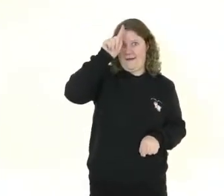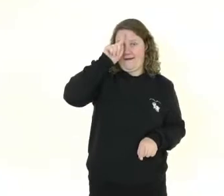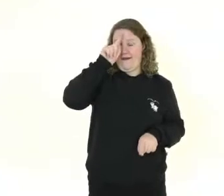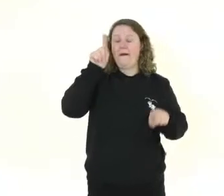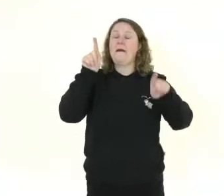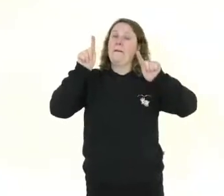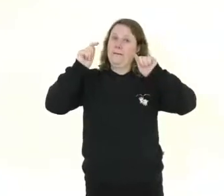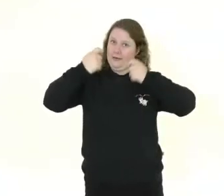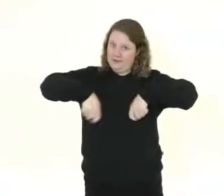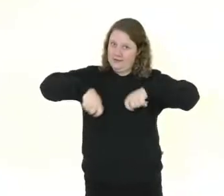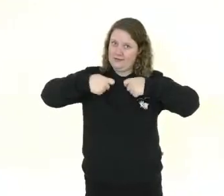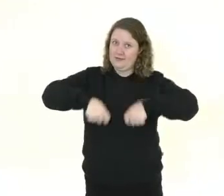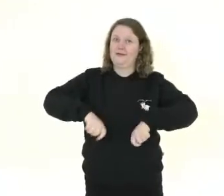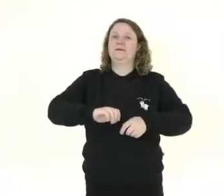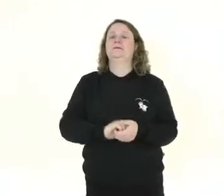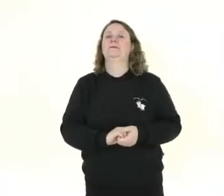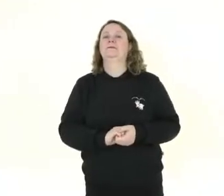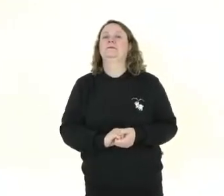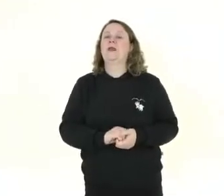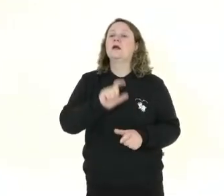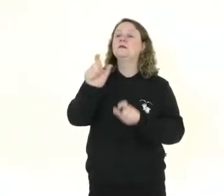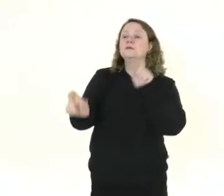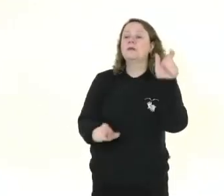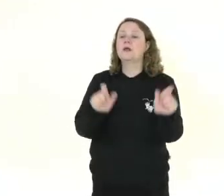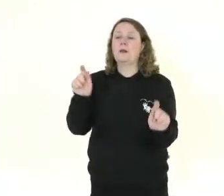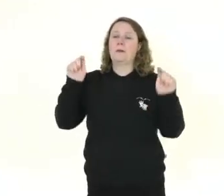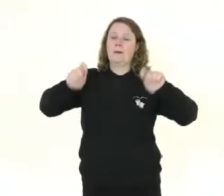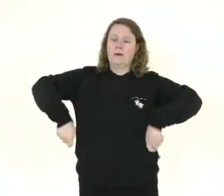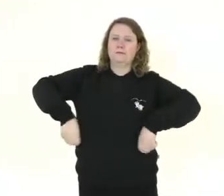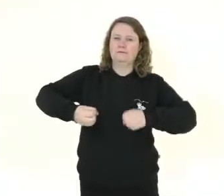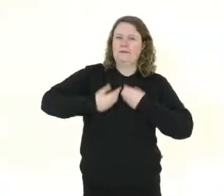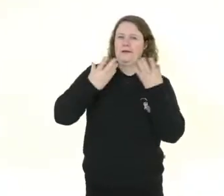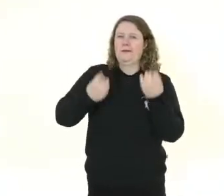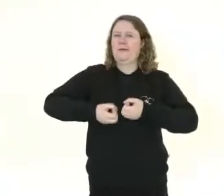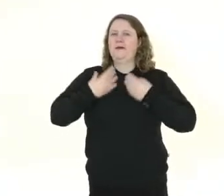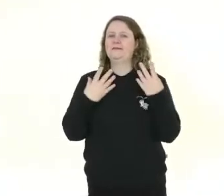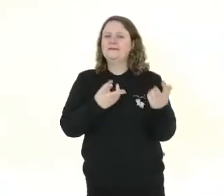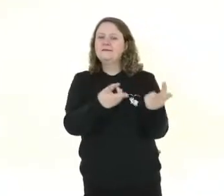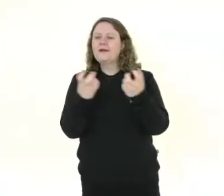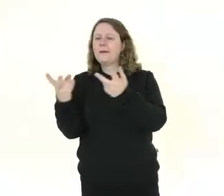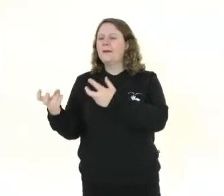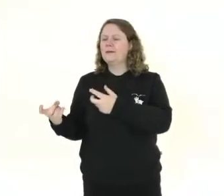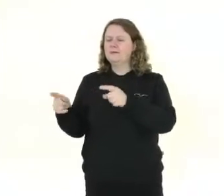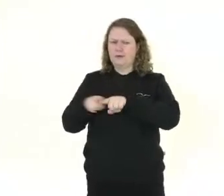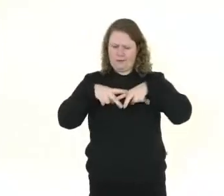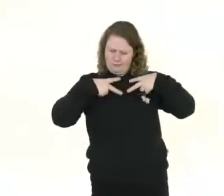Nesses jogos, os participantes podem expressar o que perceberam e descobriram em si mesmo no grupo.